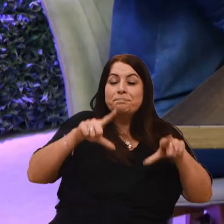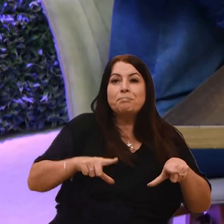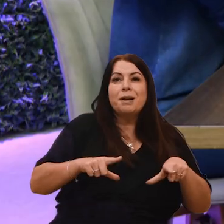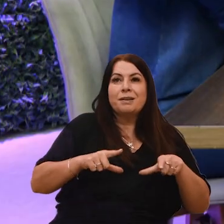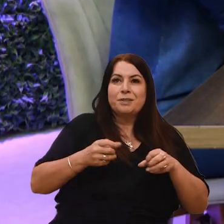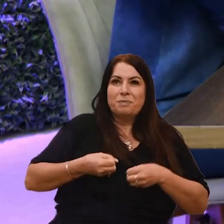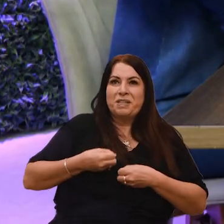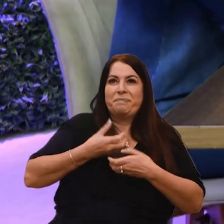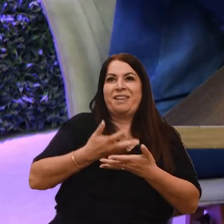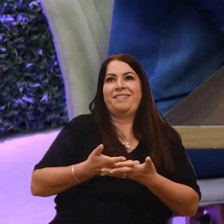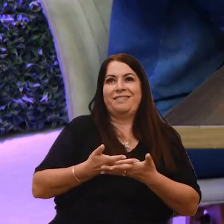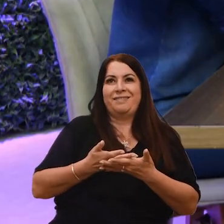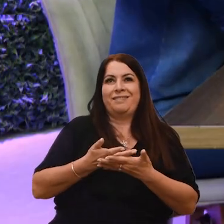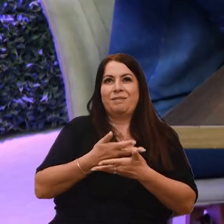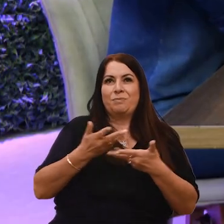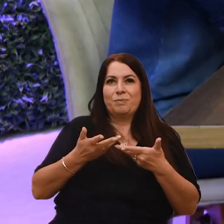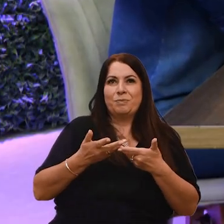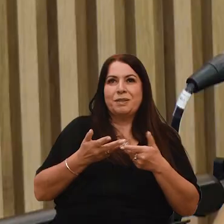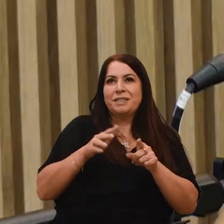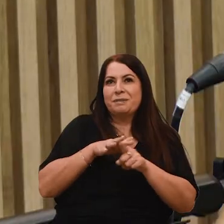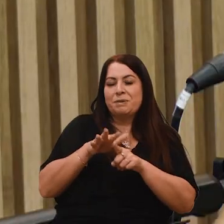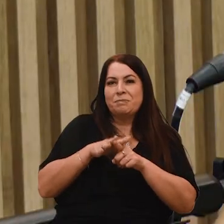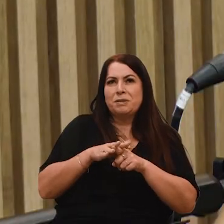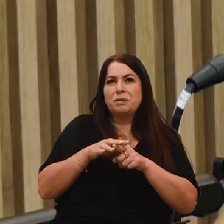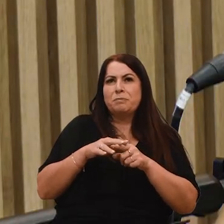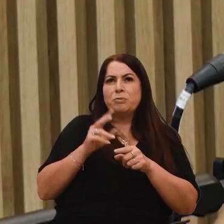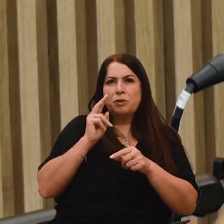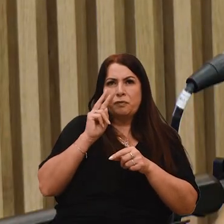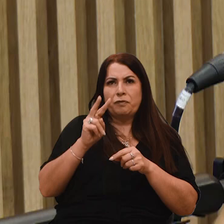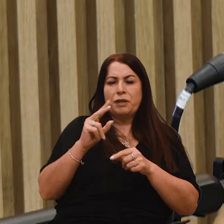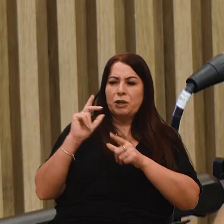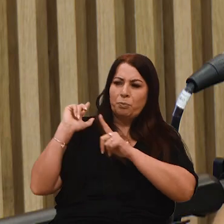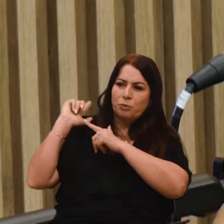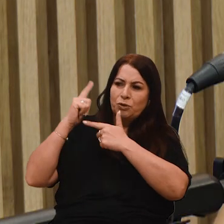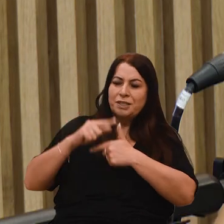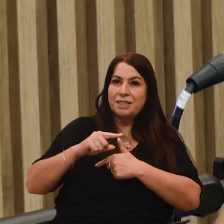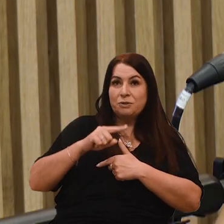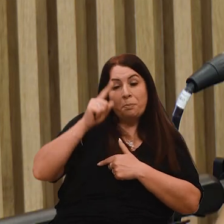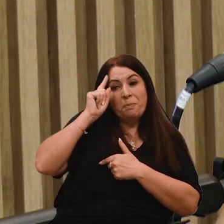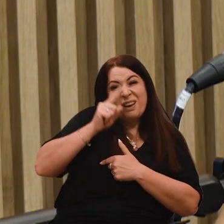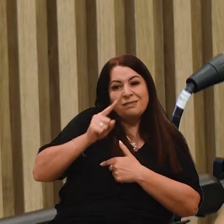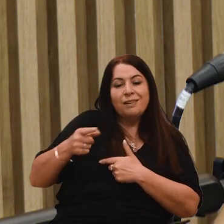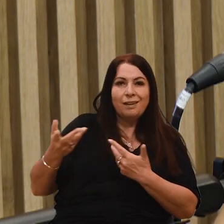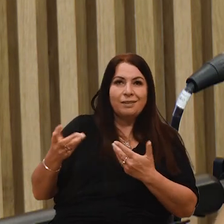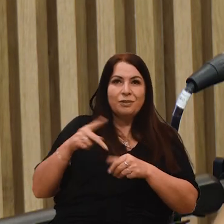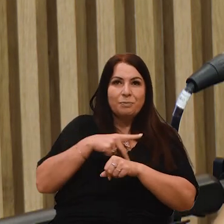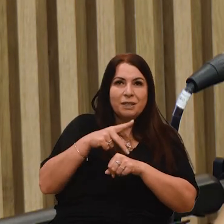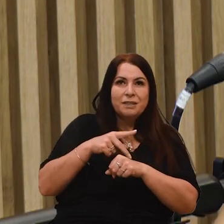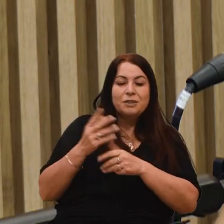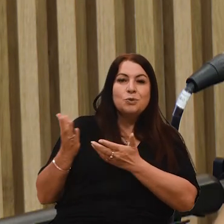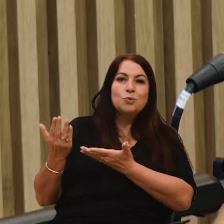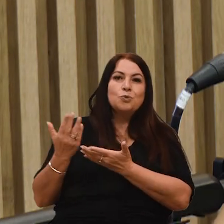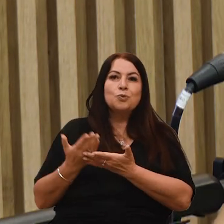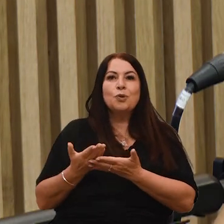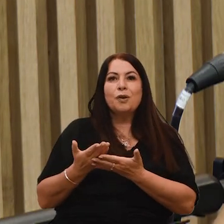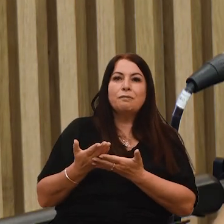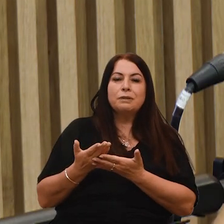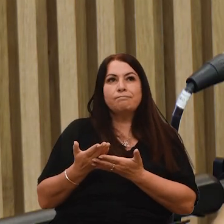se expressar e colocar suas demandas, né? Porque a gente vem de uma tradição autoritária no nosso país e o jovem,